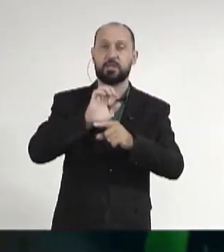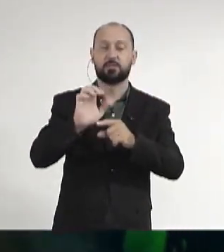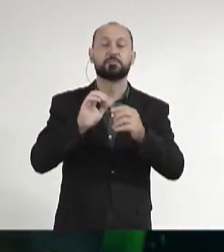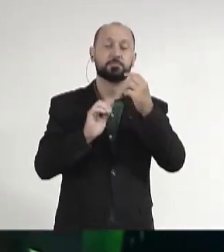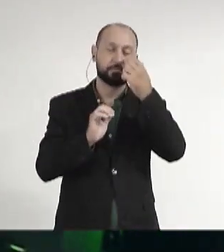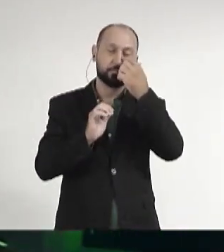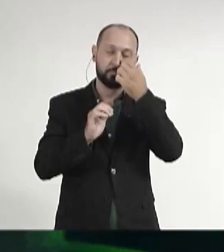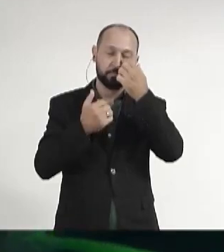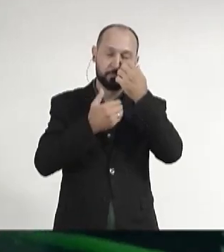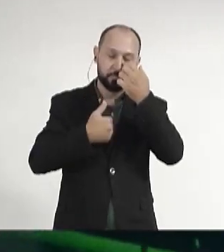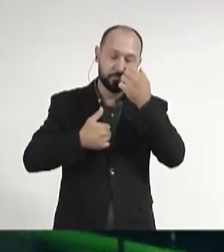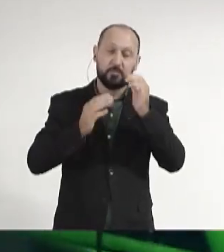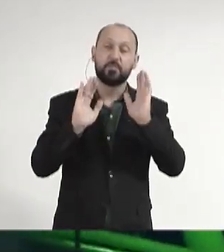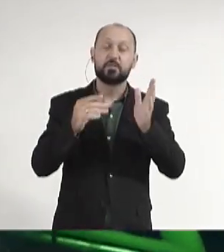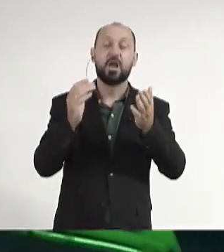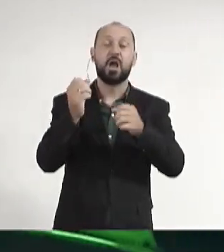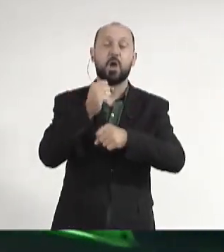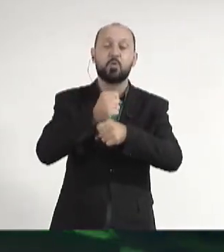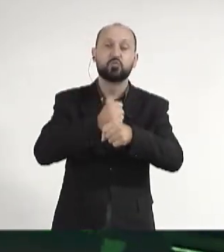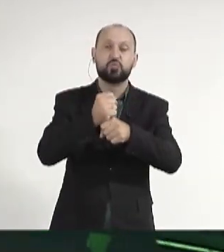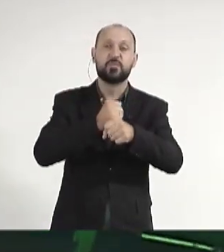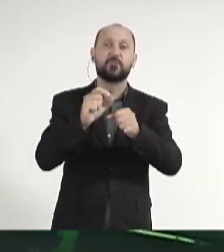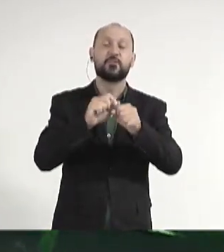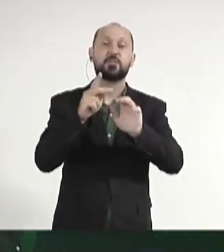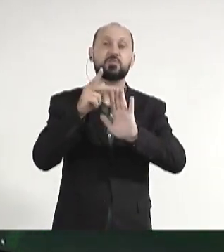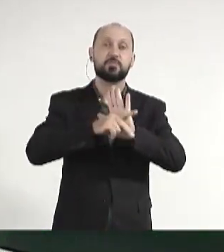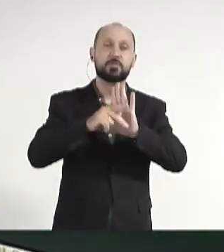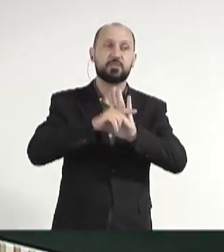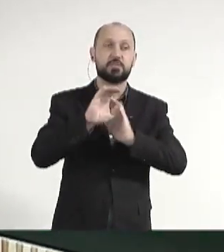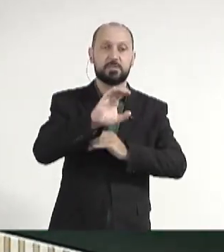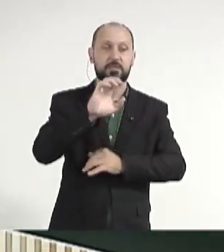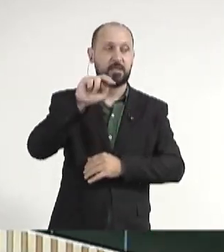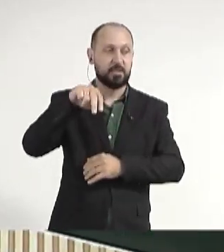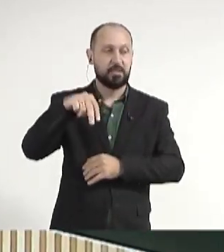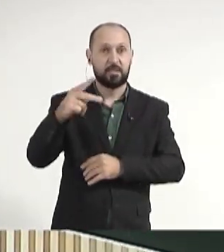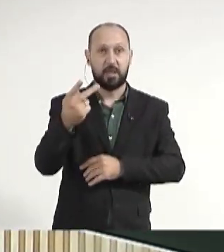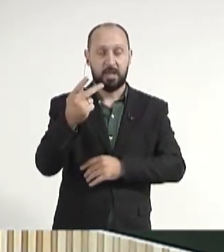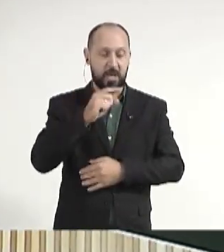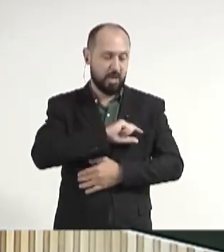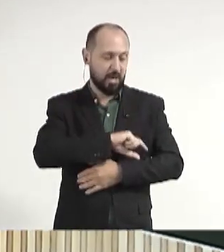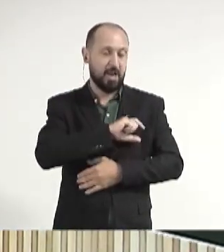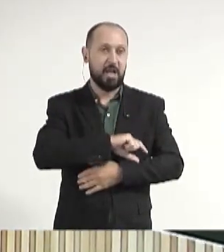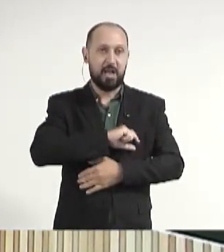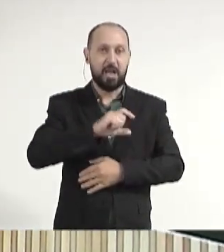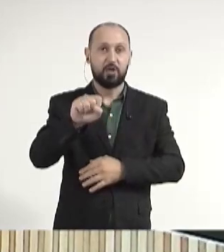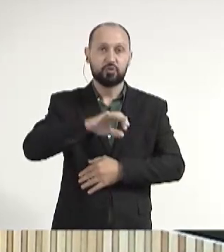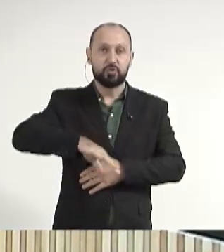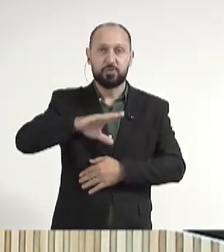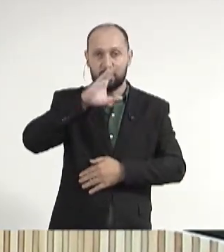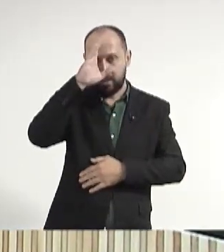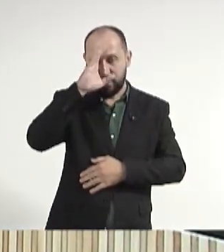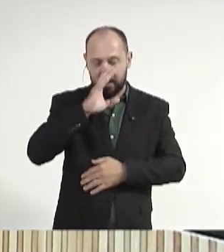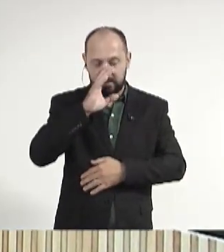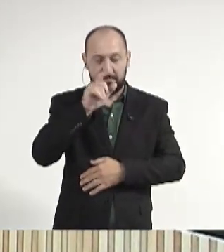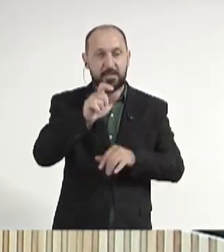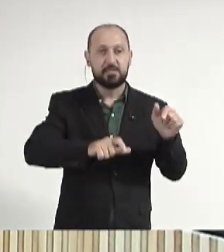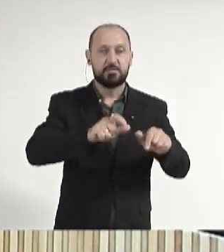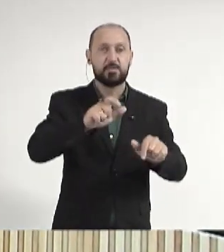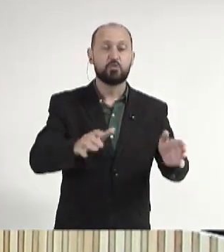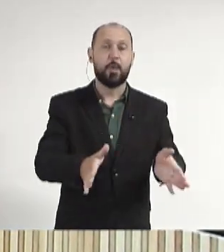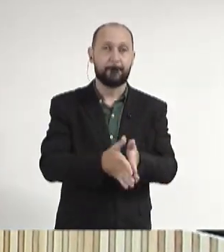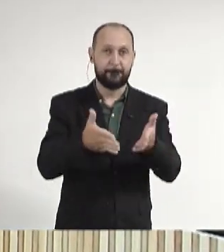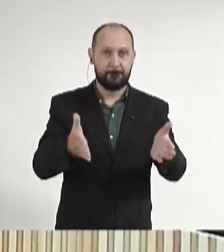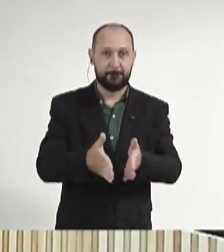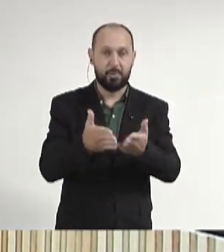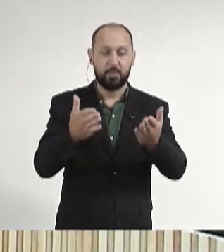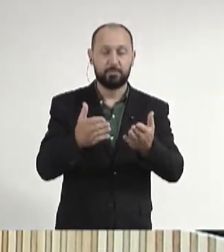O governo já executa há alguns anos o programa chamado CNH Social, que concede gratuidade na emissão da carteira